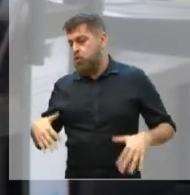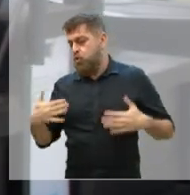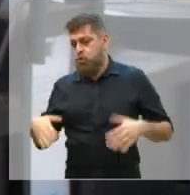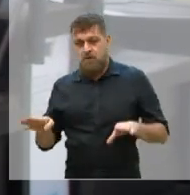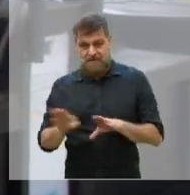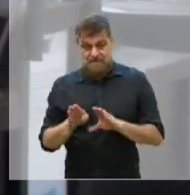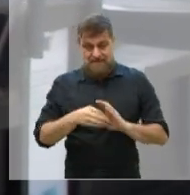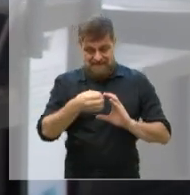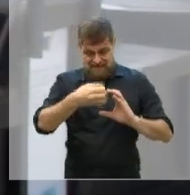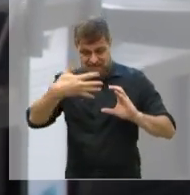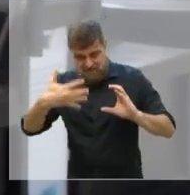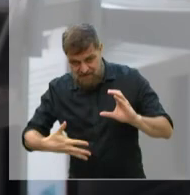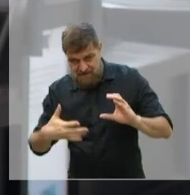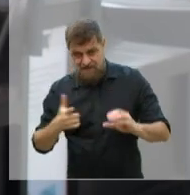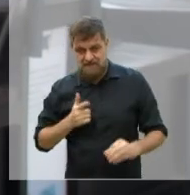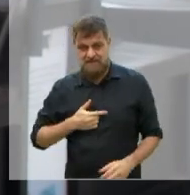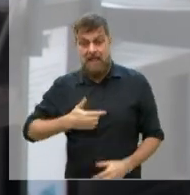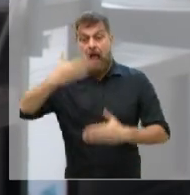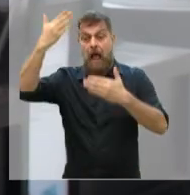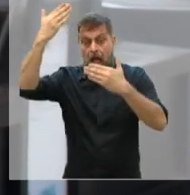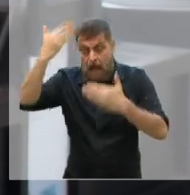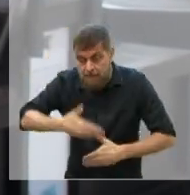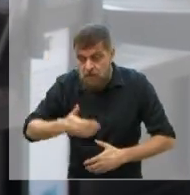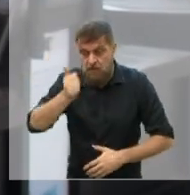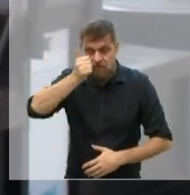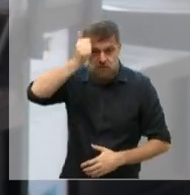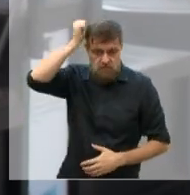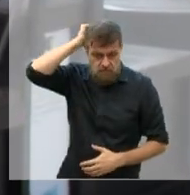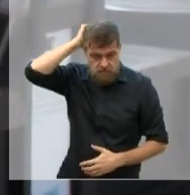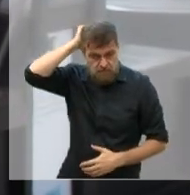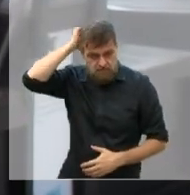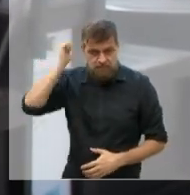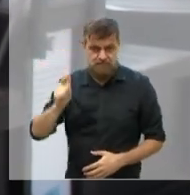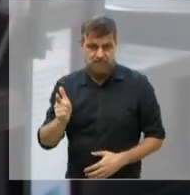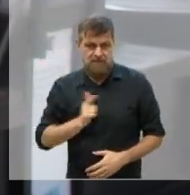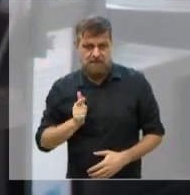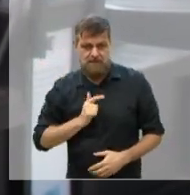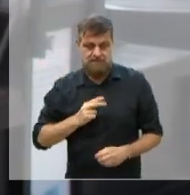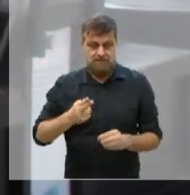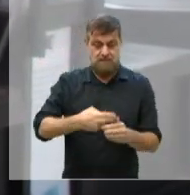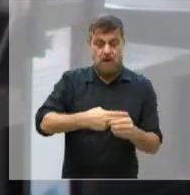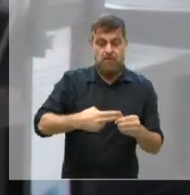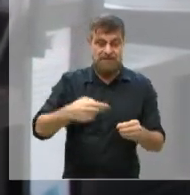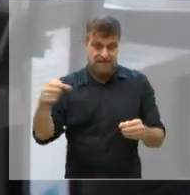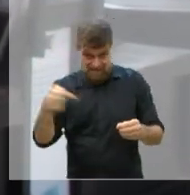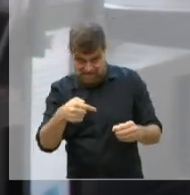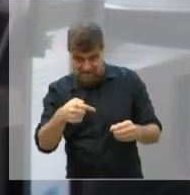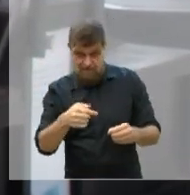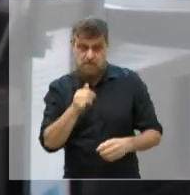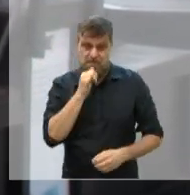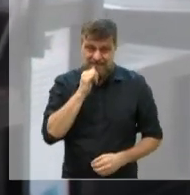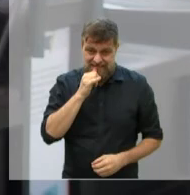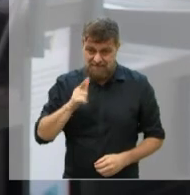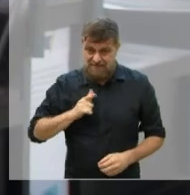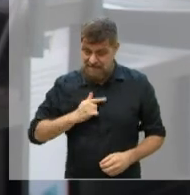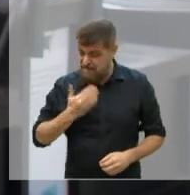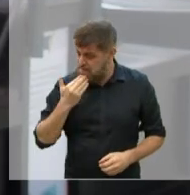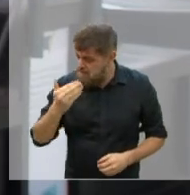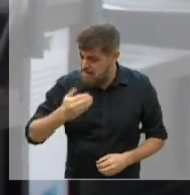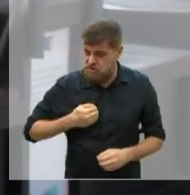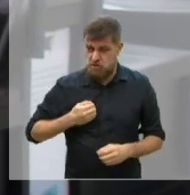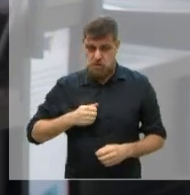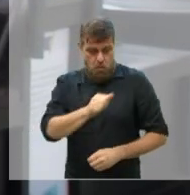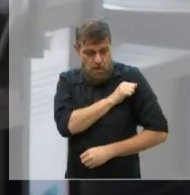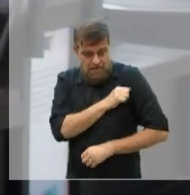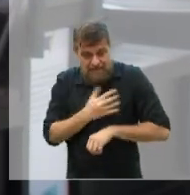uma característica das boas provas de vestibular mais recentes. Uma prova como a da Unicamp, por exemplo, cada vez mais pede que o aluno tenha